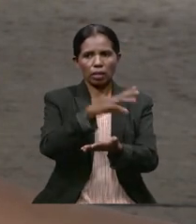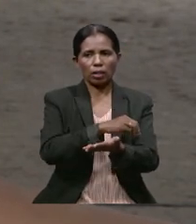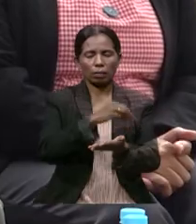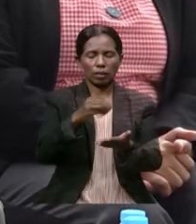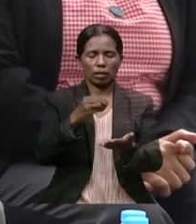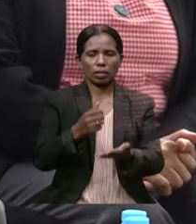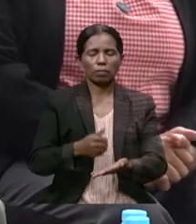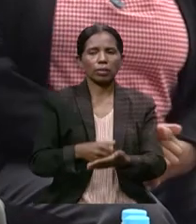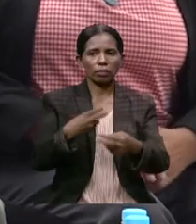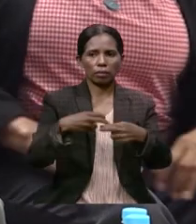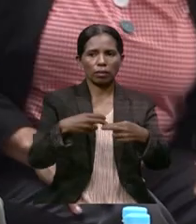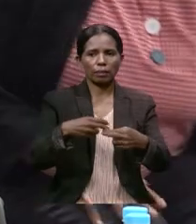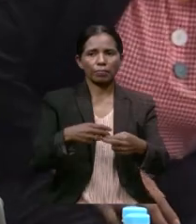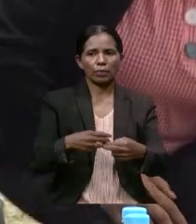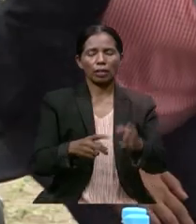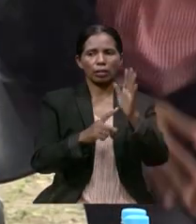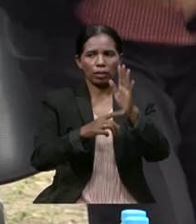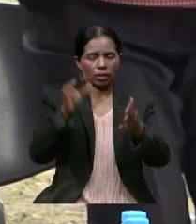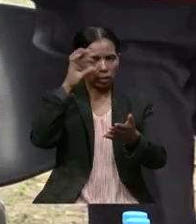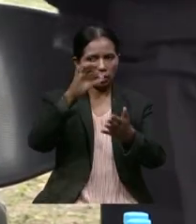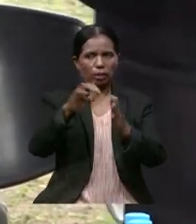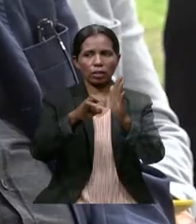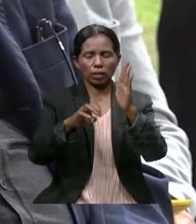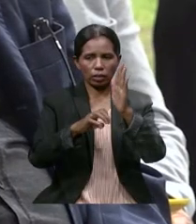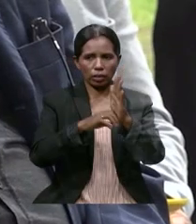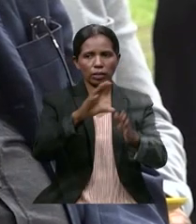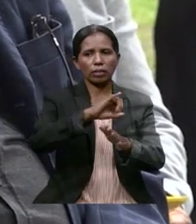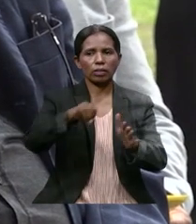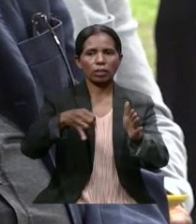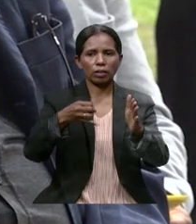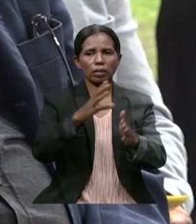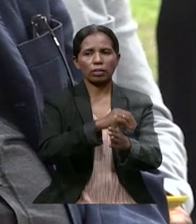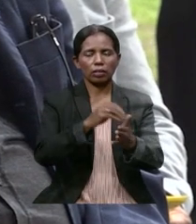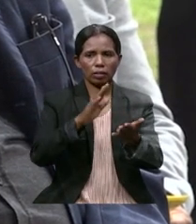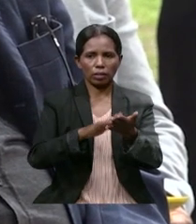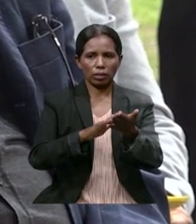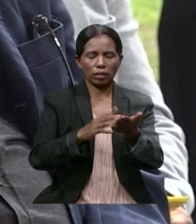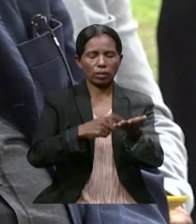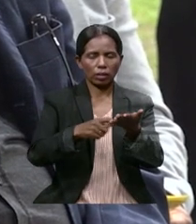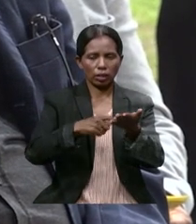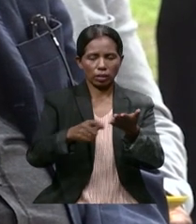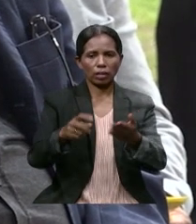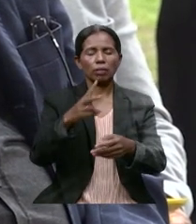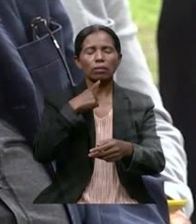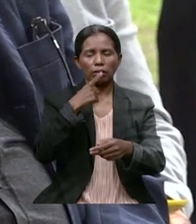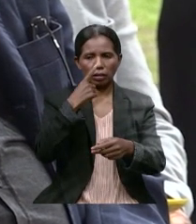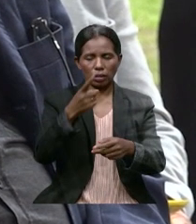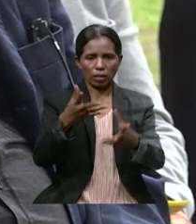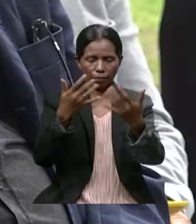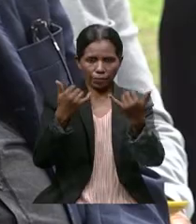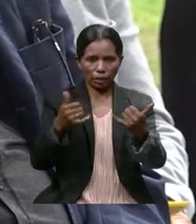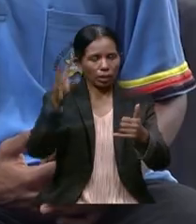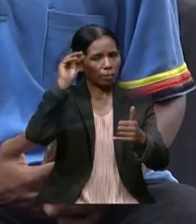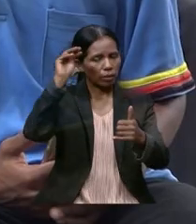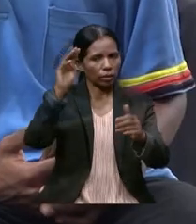Ida né. Há tamba preocupação, né? Secretário de Estado do Ensino Secundário Geral, no Ensino Secundário Técnico Vocacional HTT, de Dão, né?